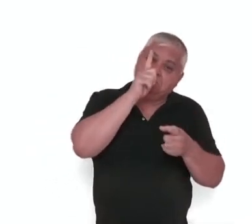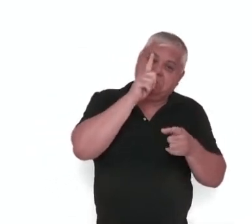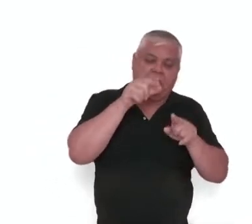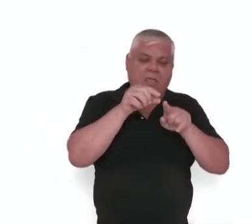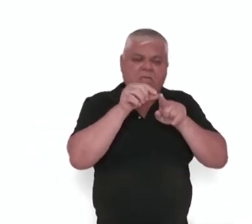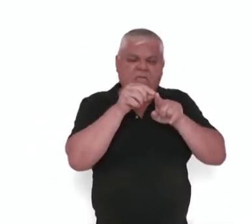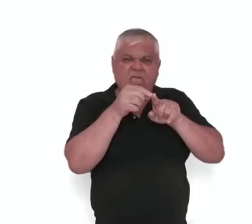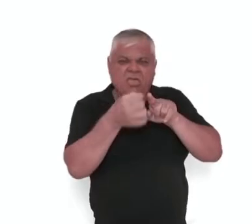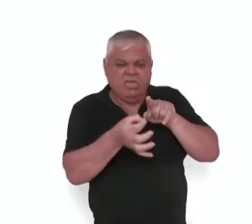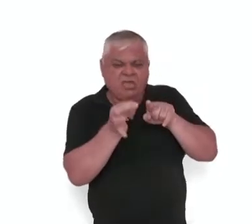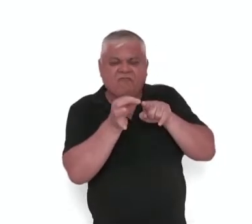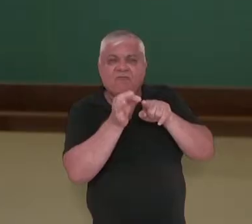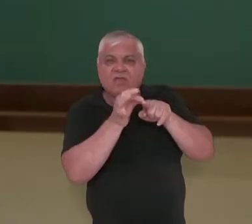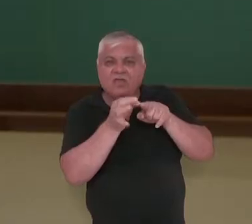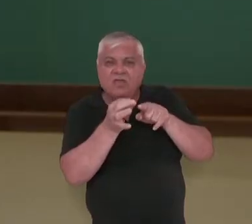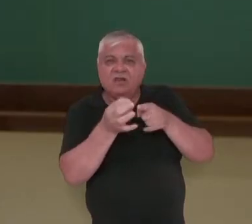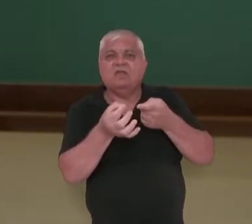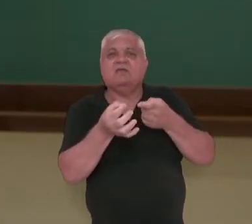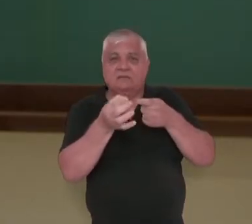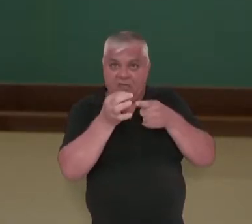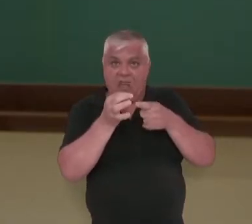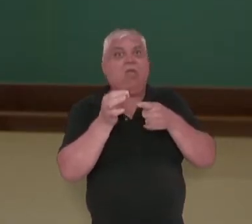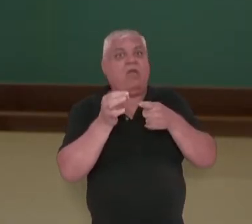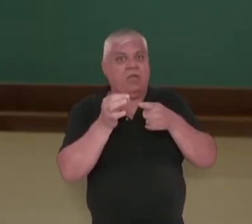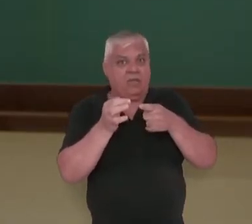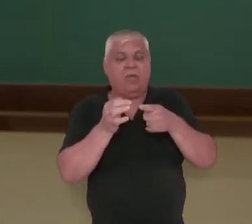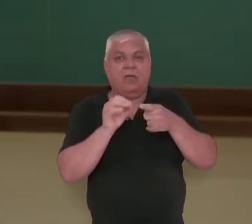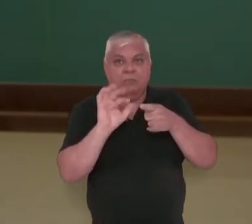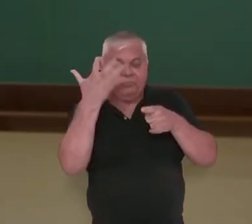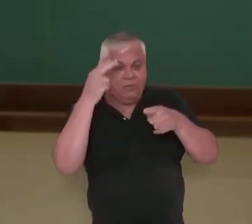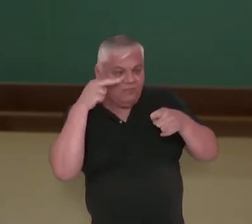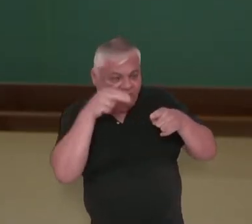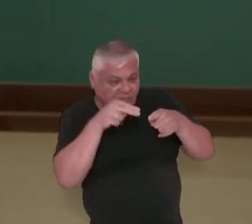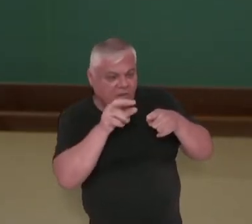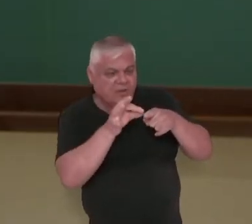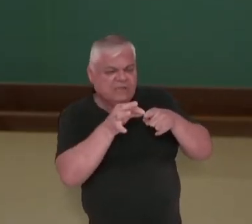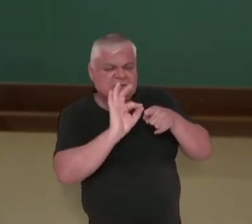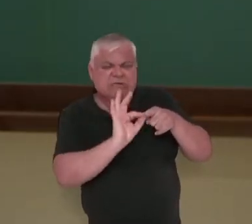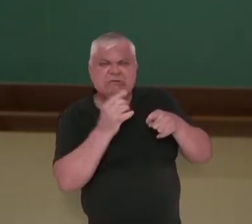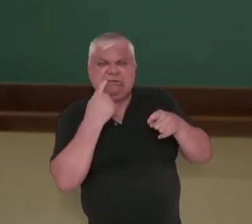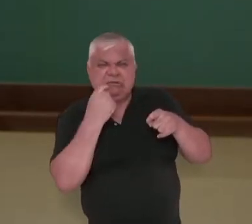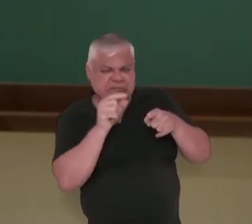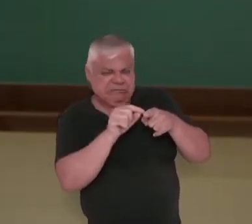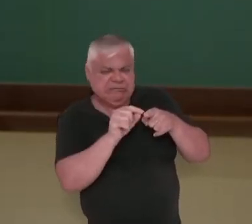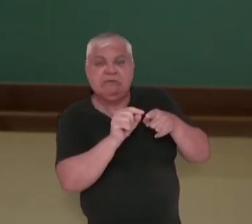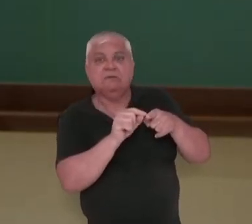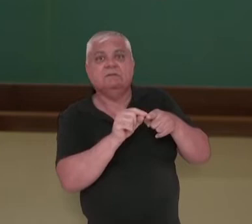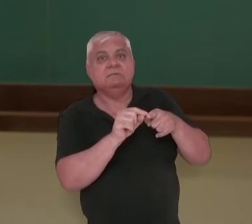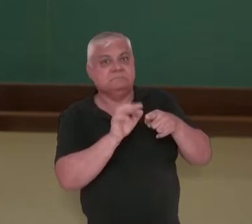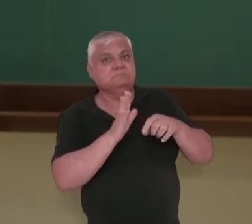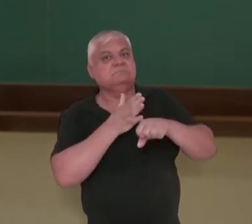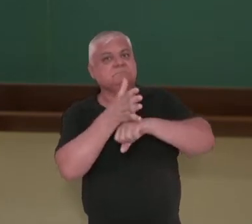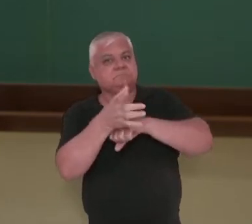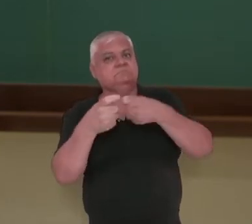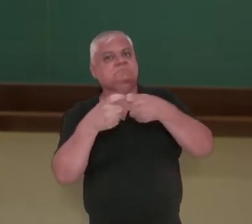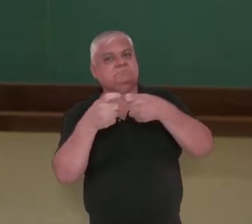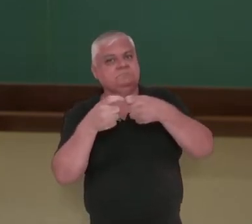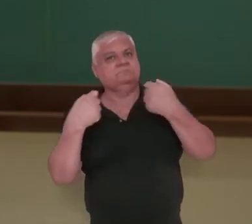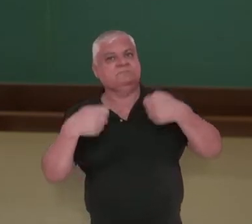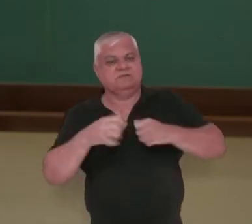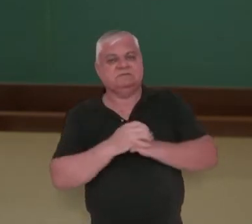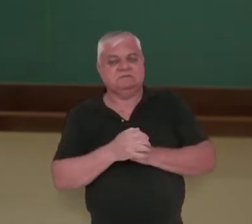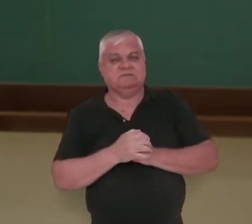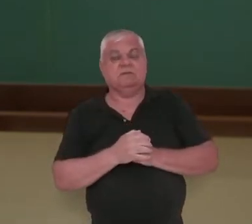E onde que é essa ferida? Nos órgãos genitais. Pode causar má formação no